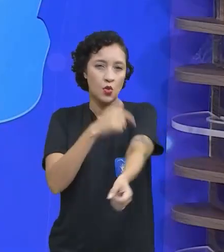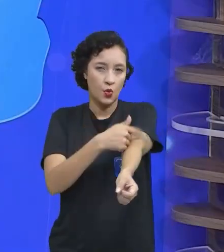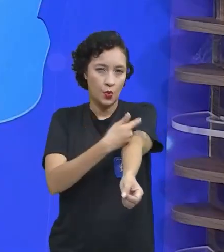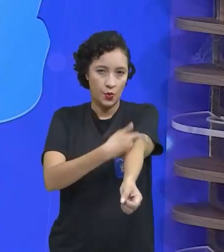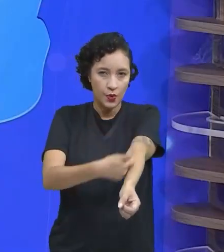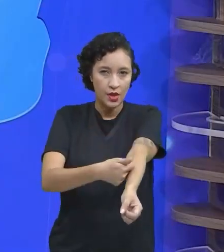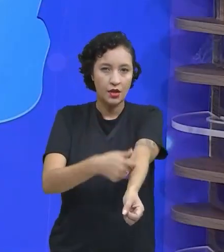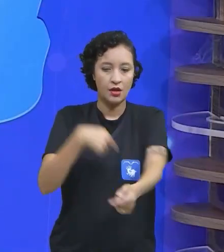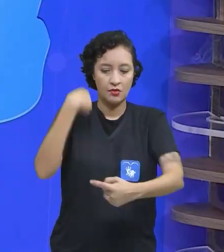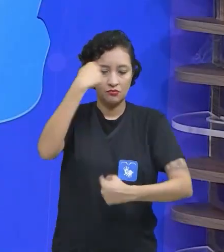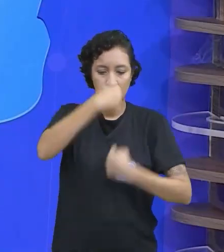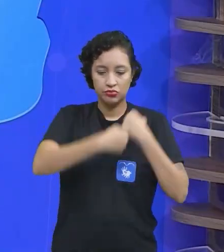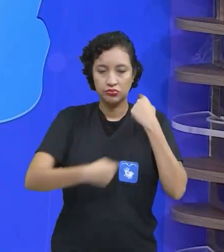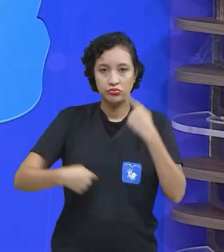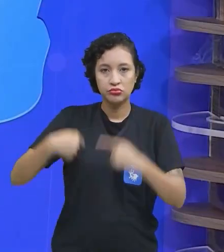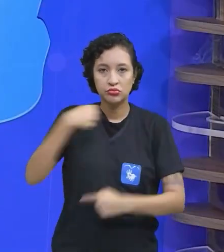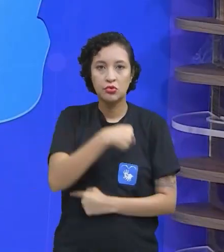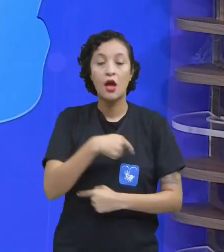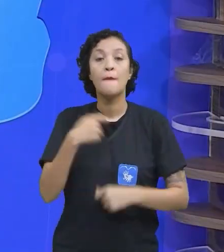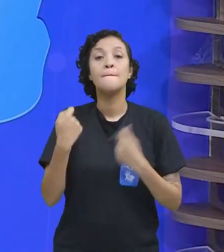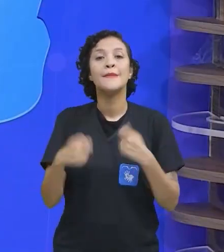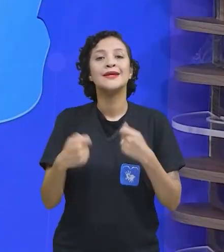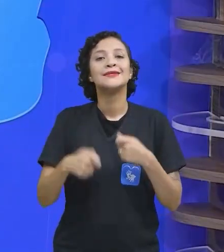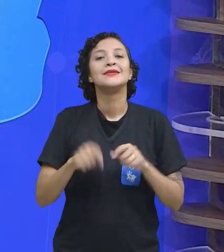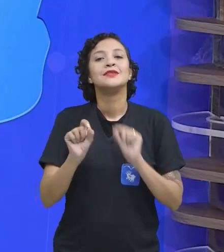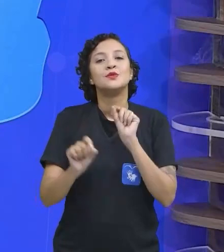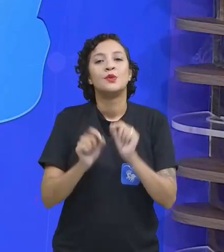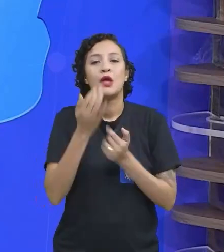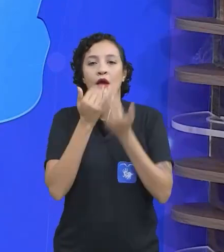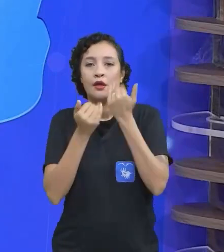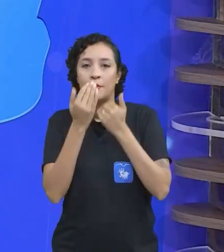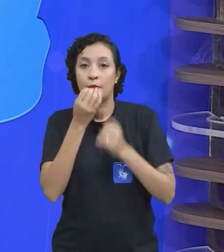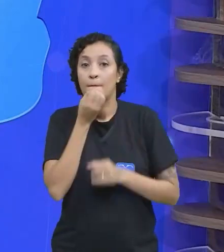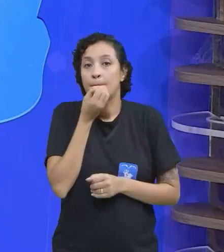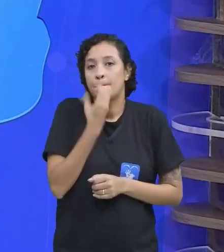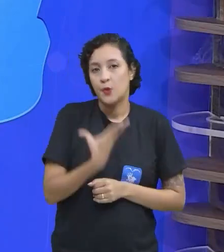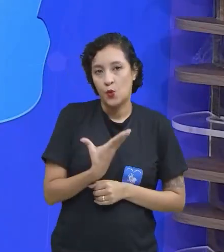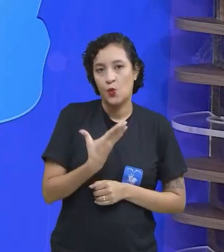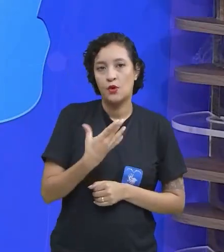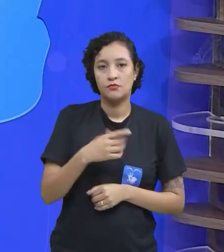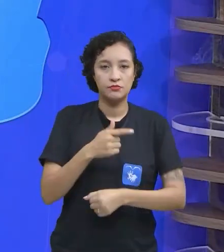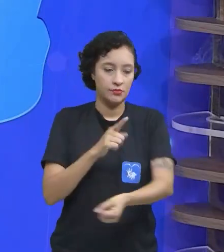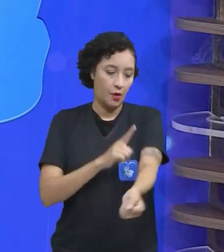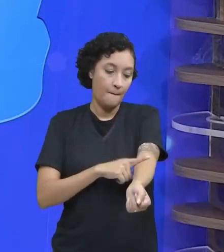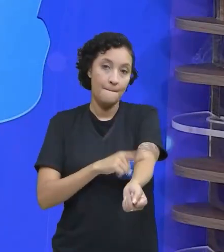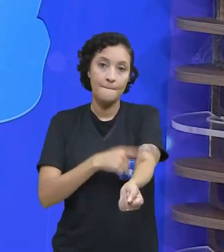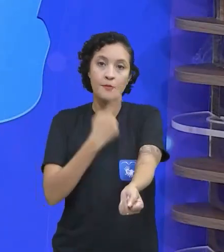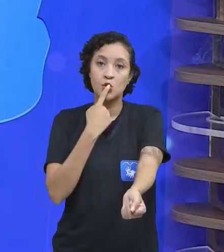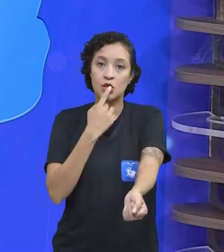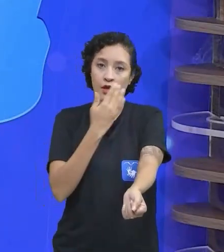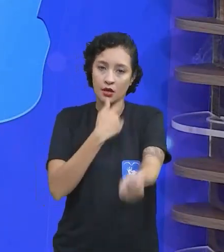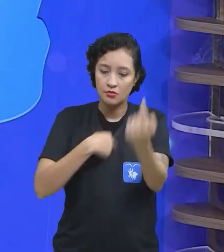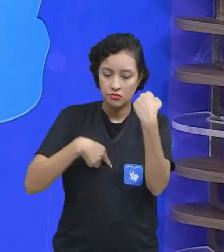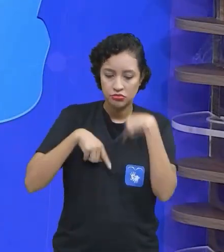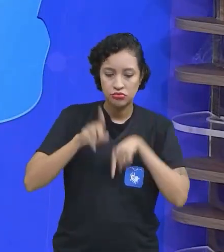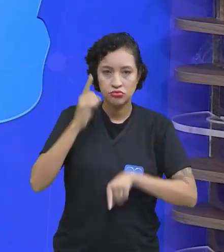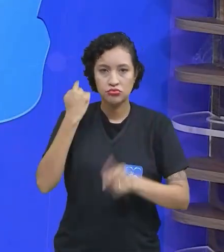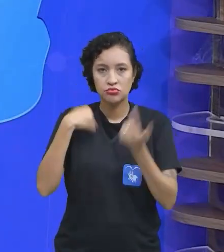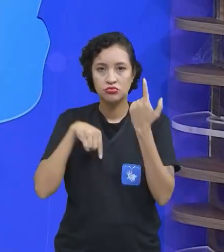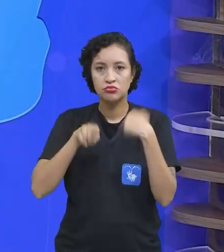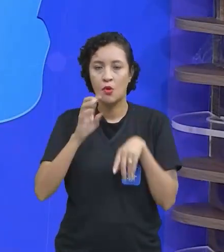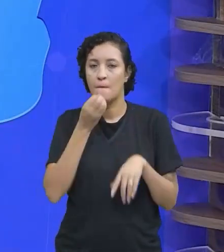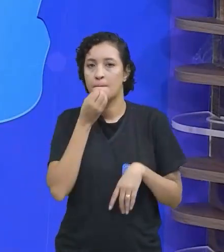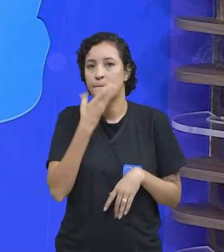que precisa de uma alimentação boa para que o nosso sangue circule no nosso corpo e que tudo